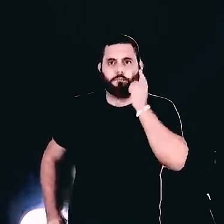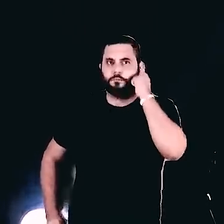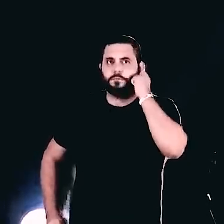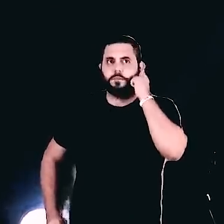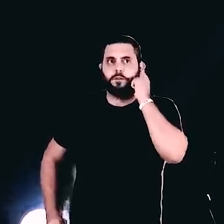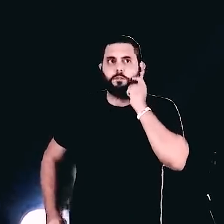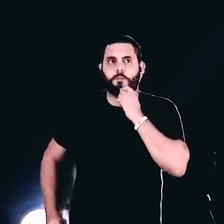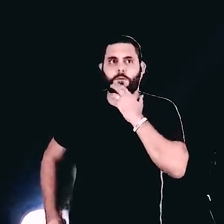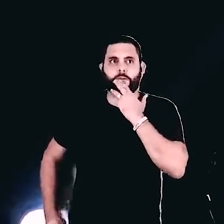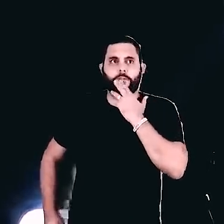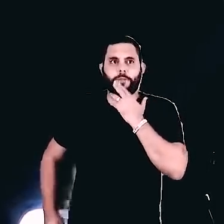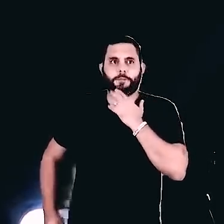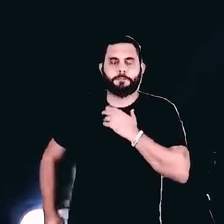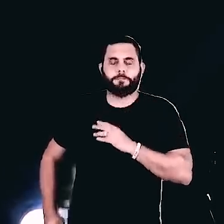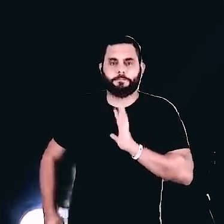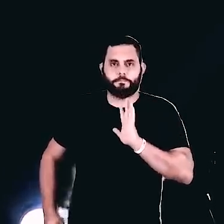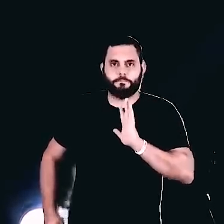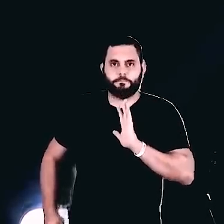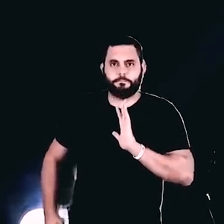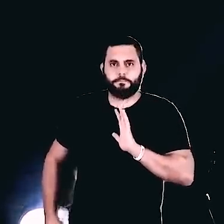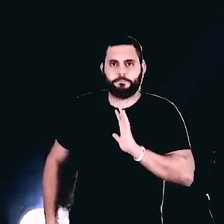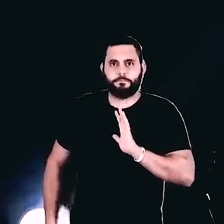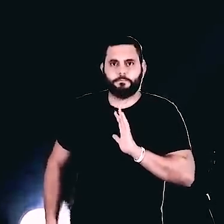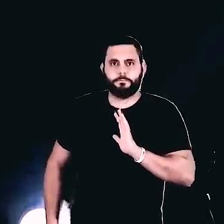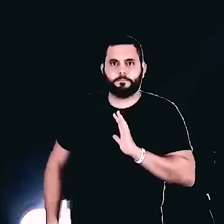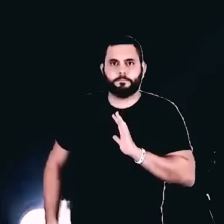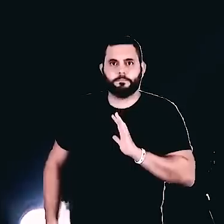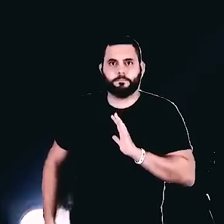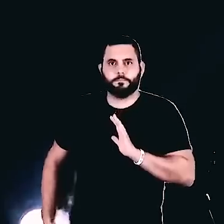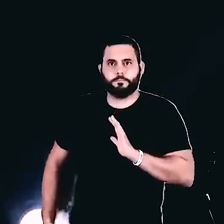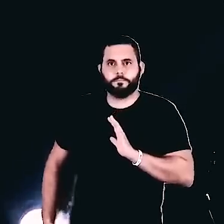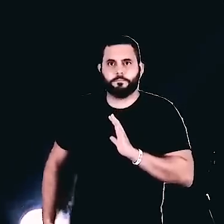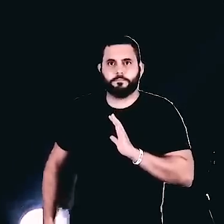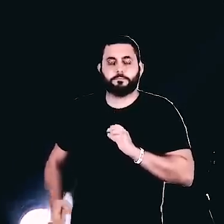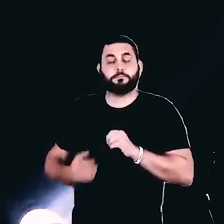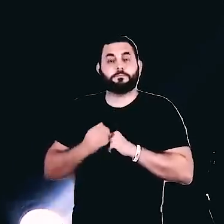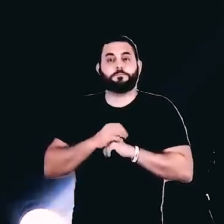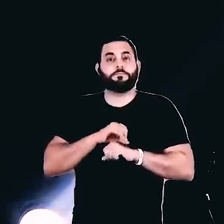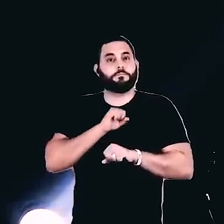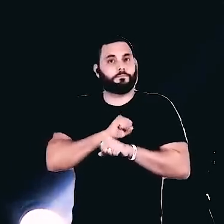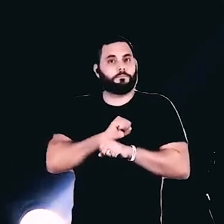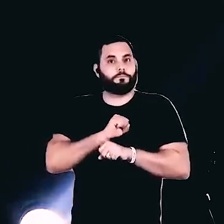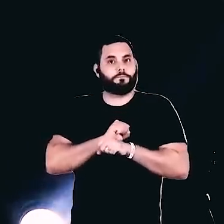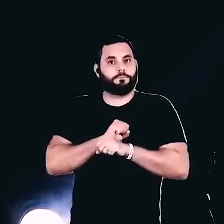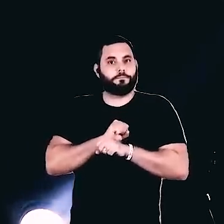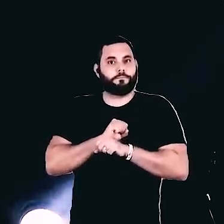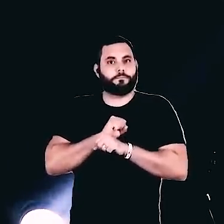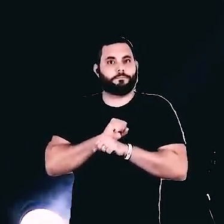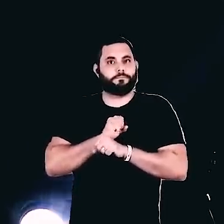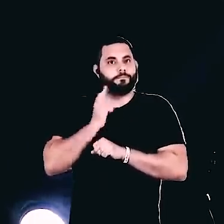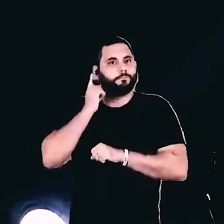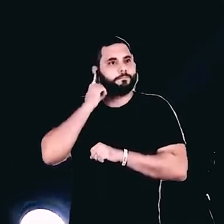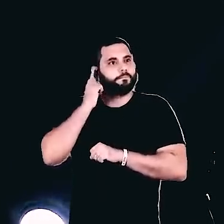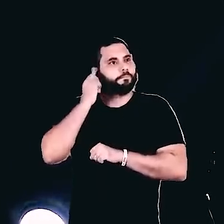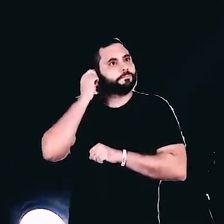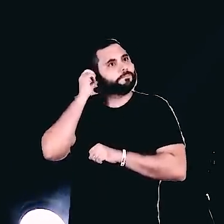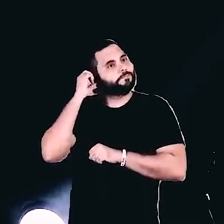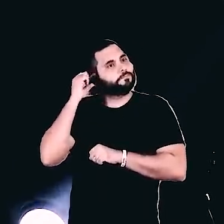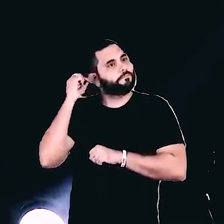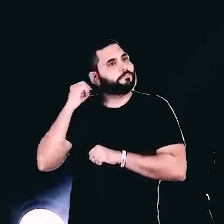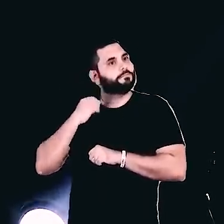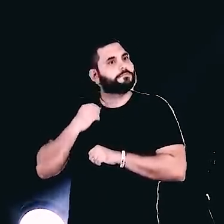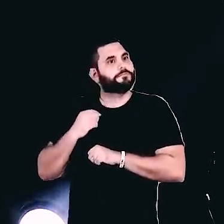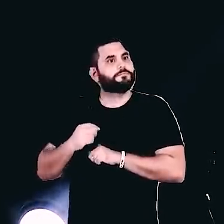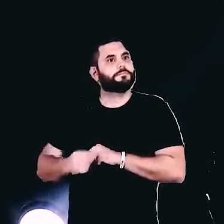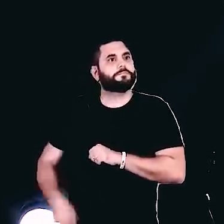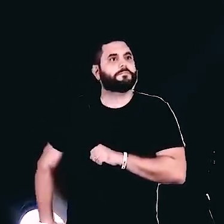Deus. Mas o que é que acontece? Um escravo de Filemão que o roubou e fugiu foi parar